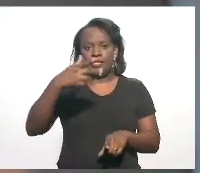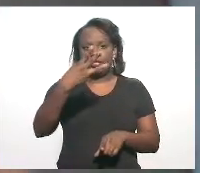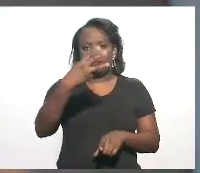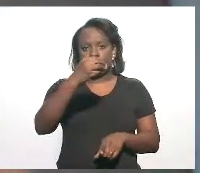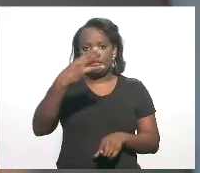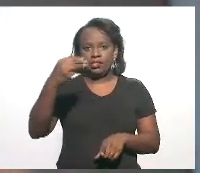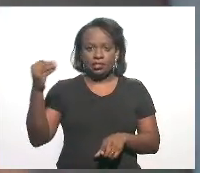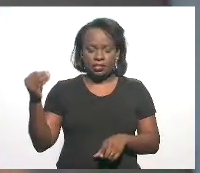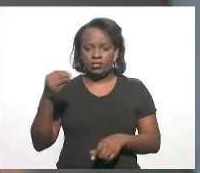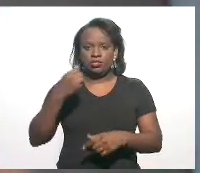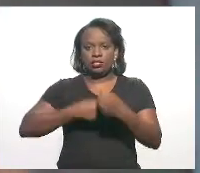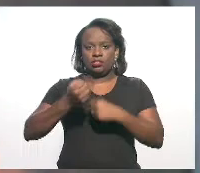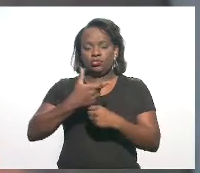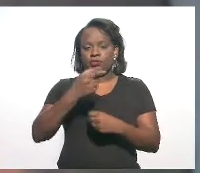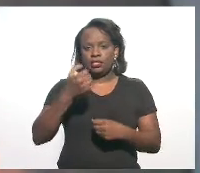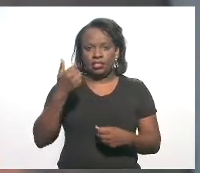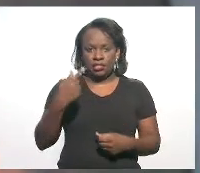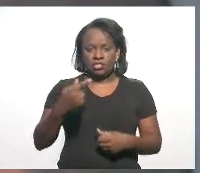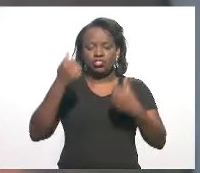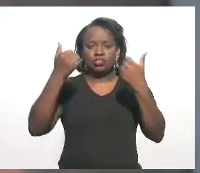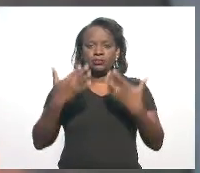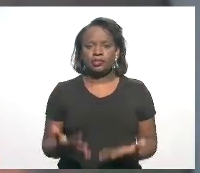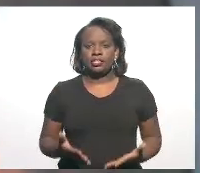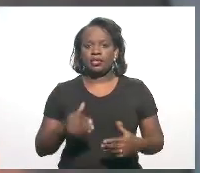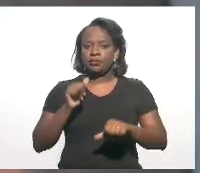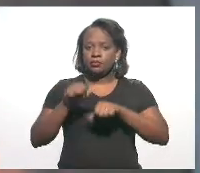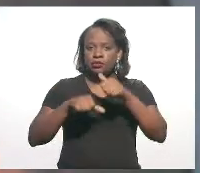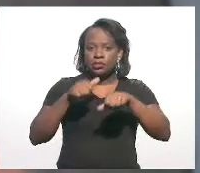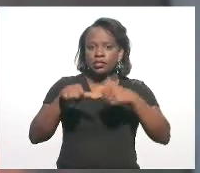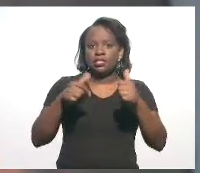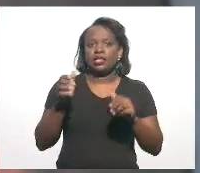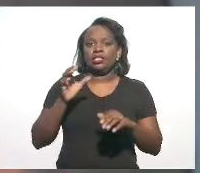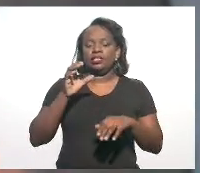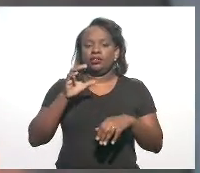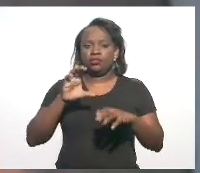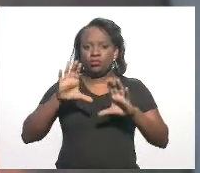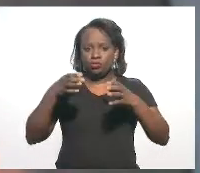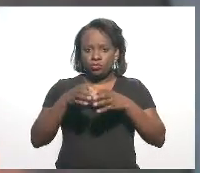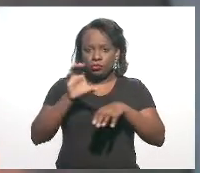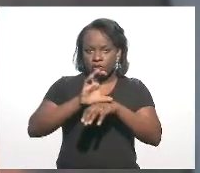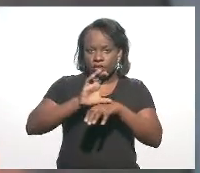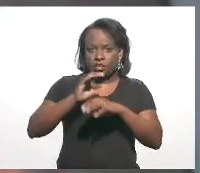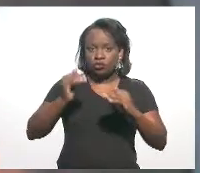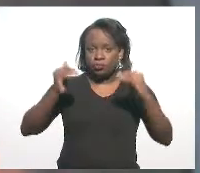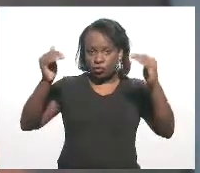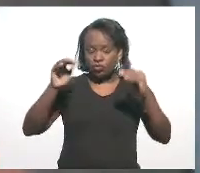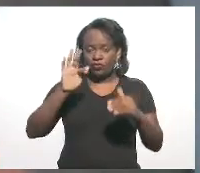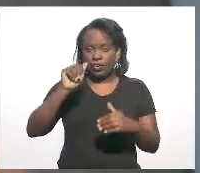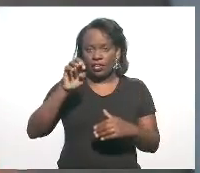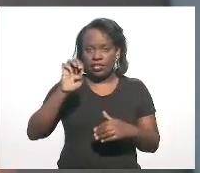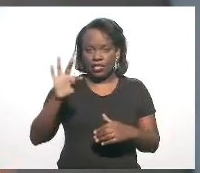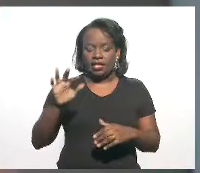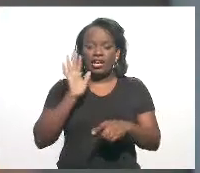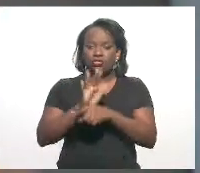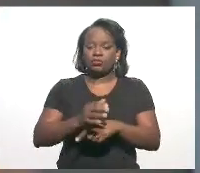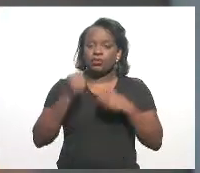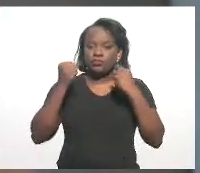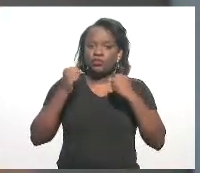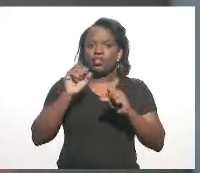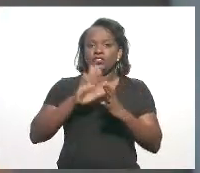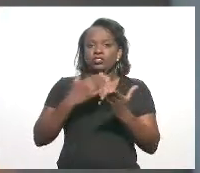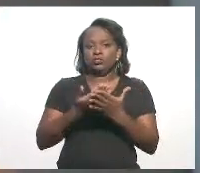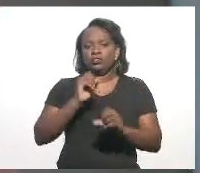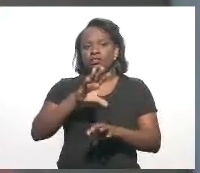de 2017, que trata da reformulação dos conselhos superiores da FAETEC, eles vão fortalecer a